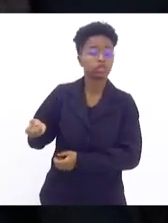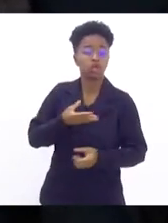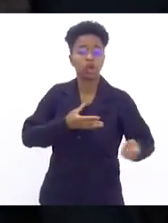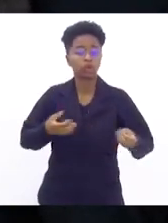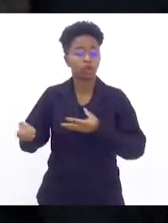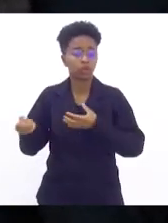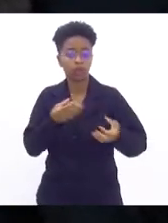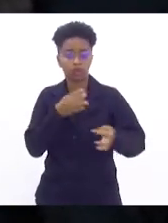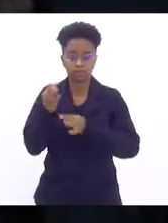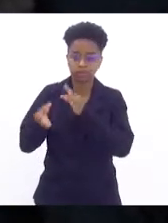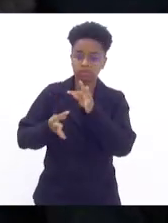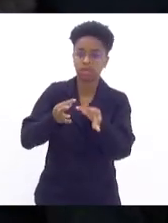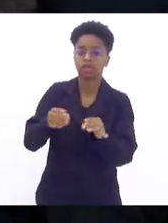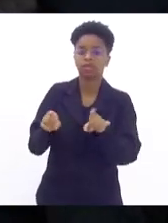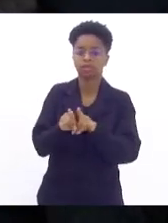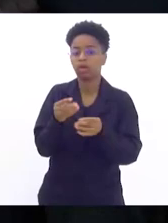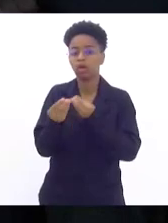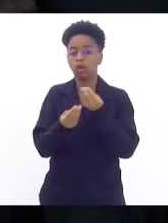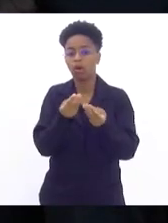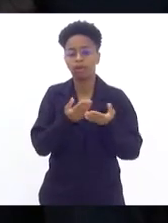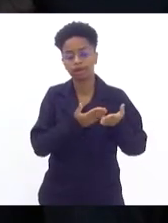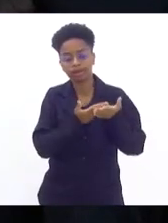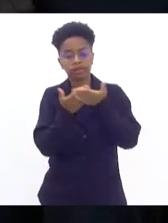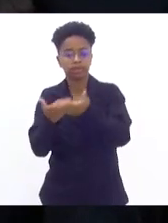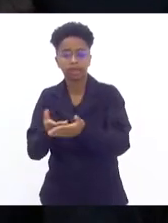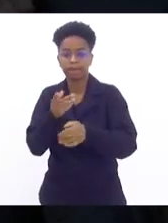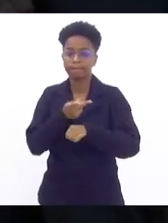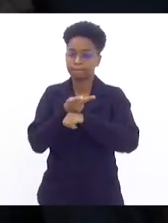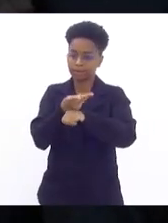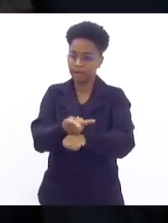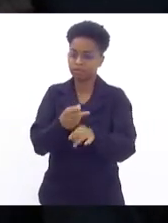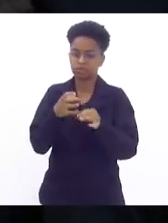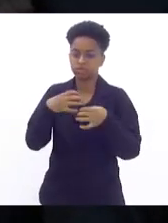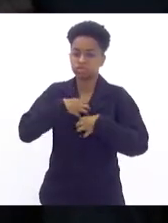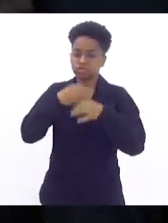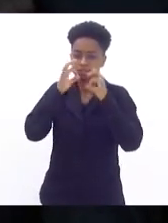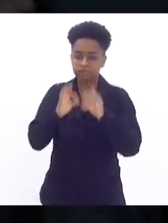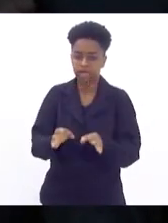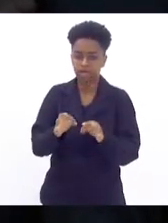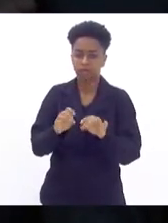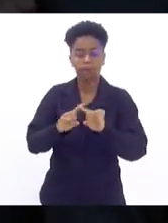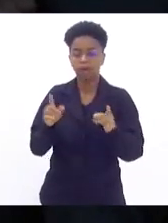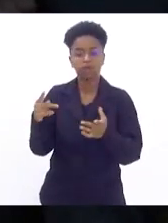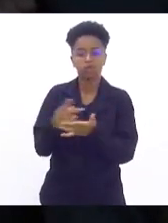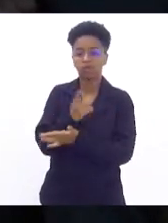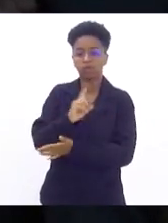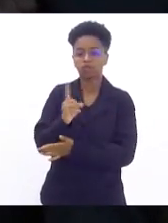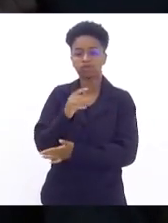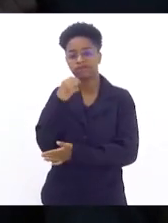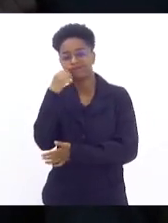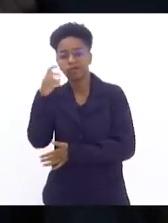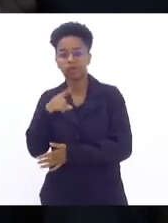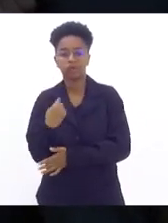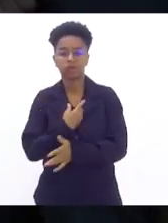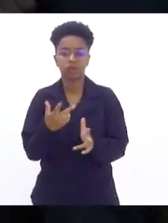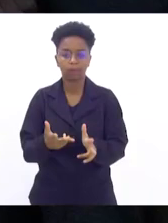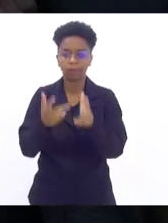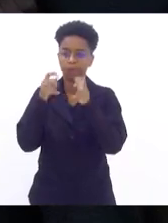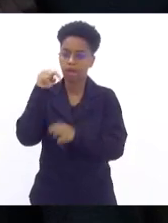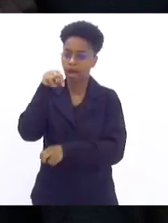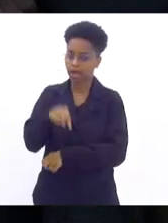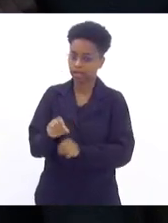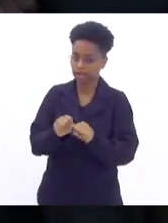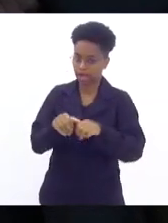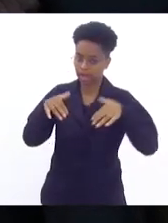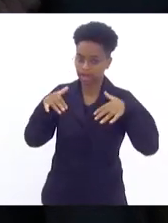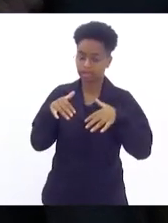tratativas para encaminhar os prêmios de maneira concreta e não acontecer As vergonhas que a gente veio aqui no